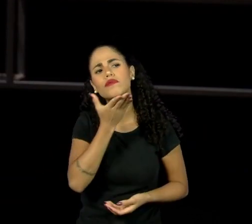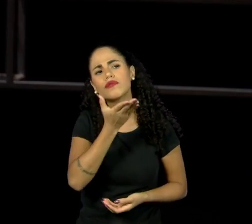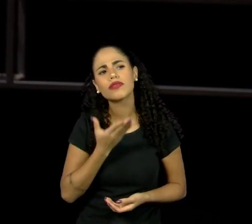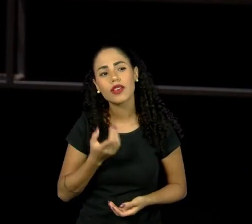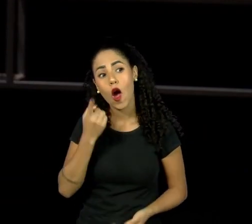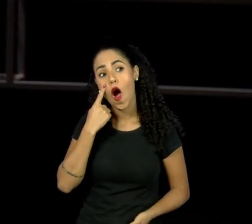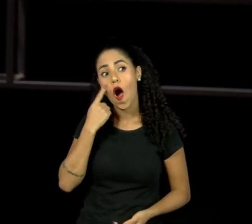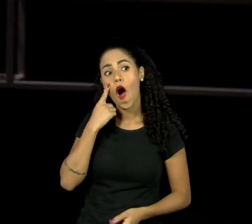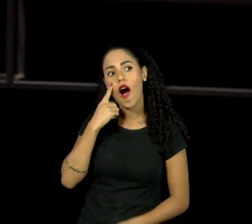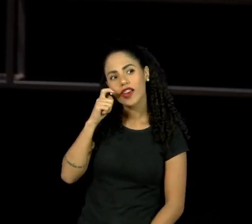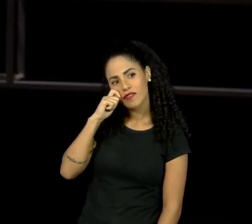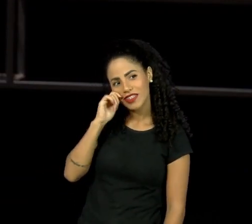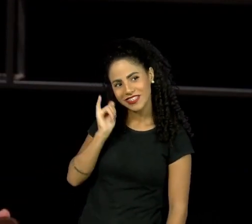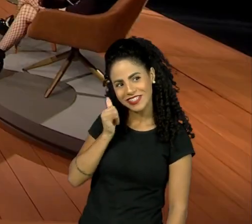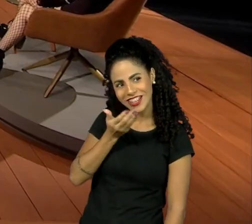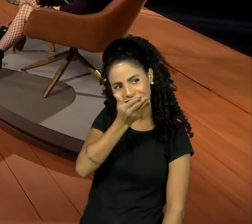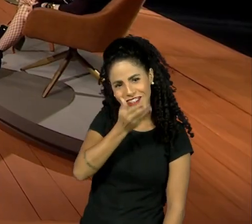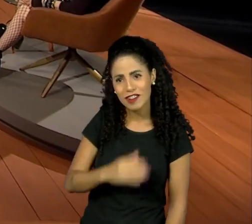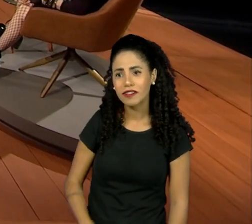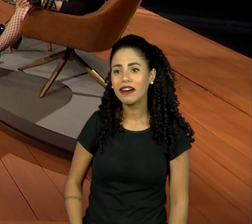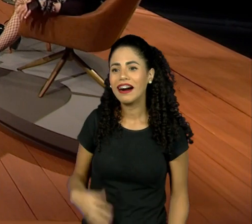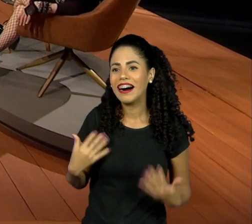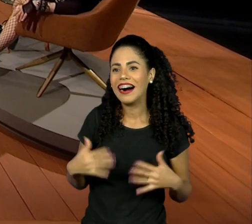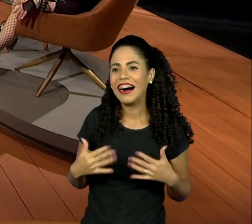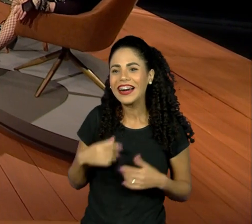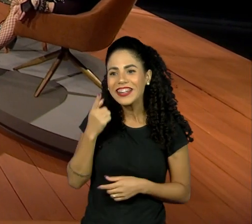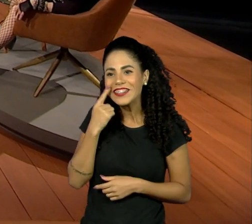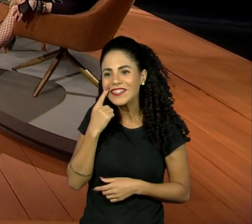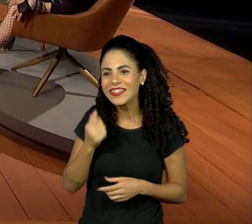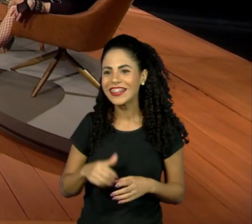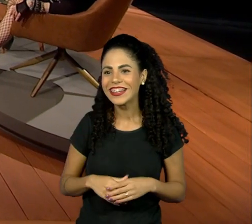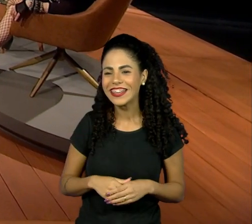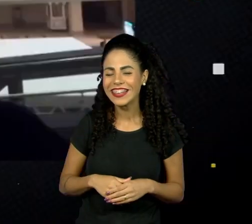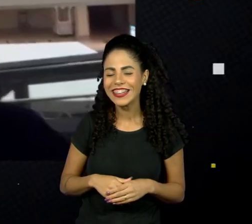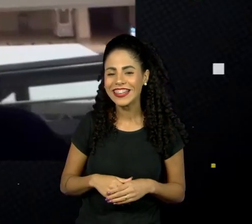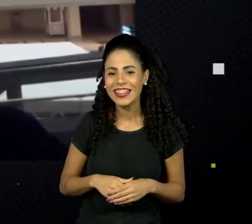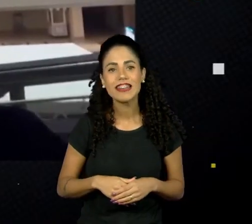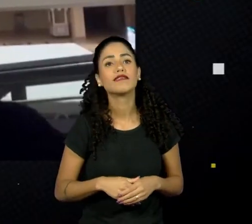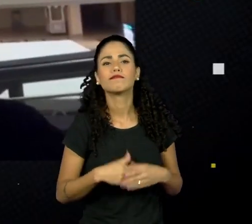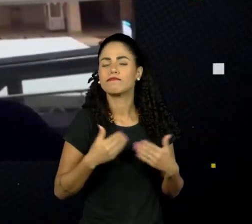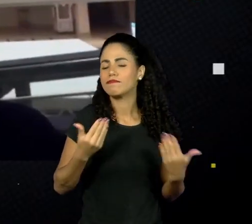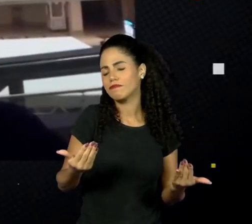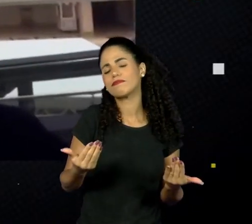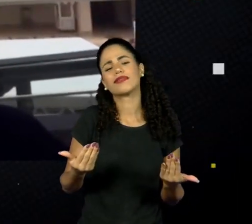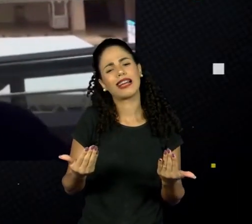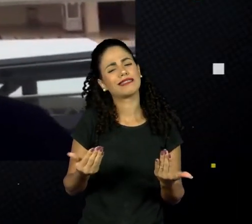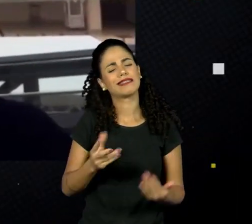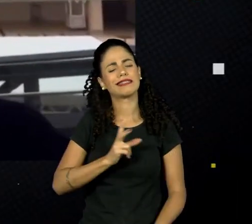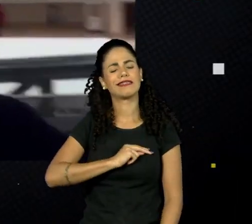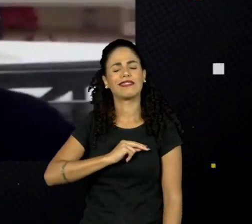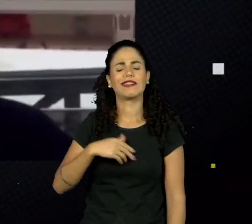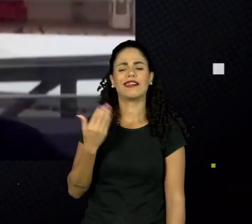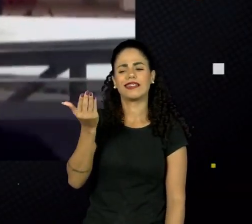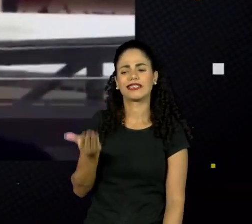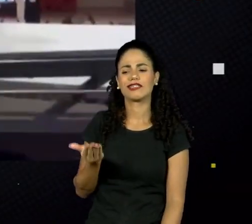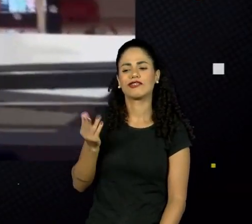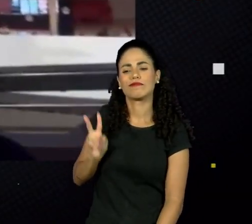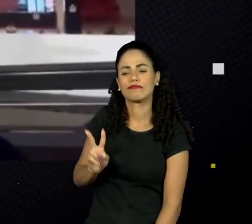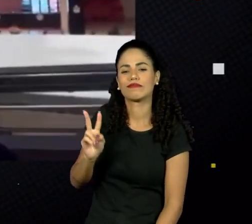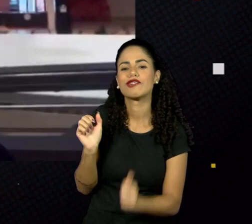quem conta um pouquinho sobre isso. Ai, Idade, não acredito. Nossa, nossa história caminha